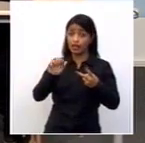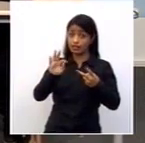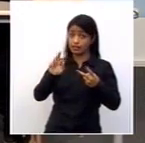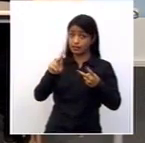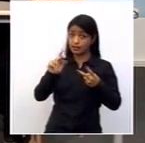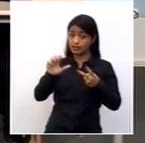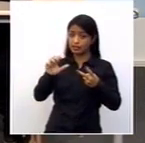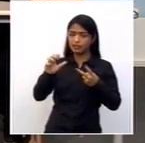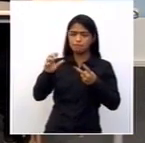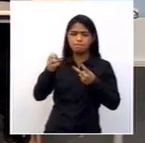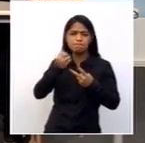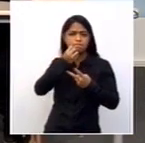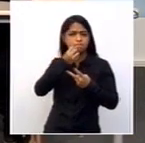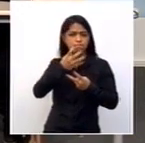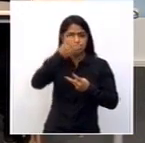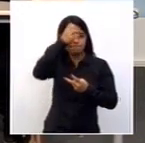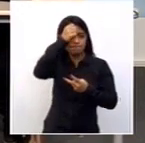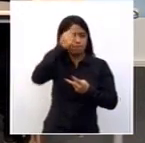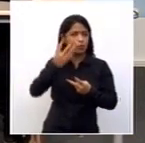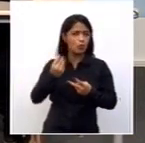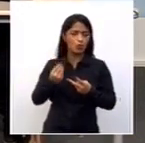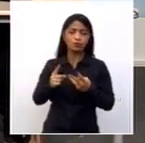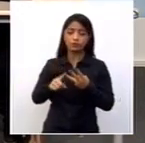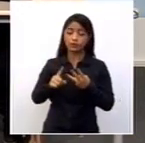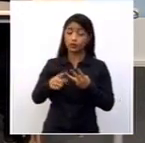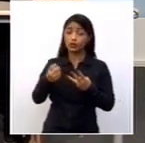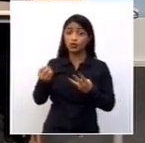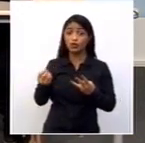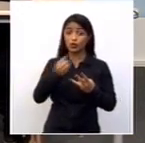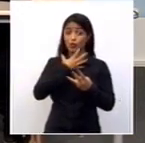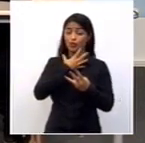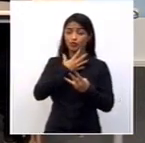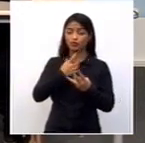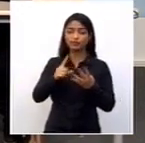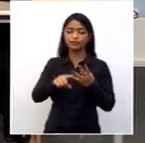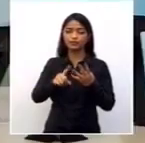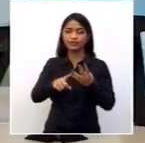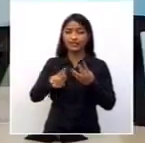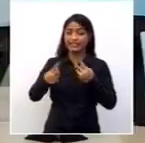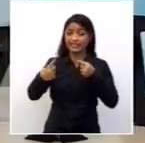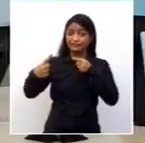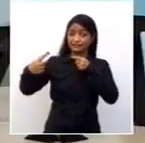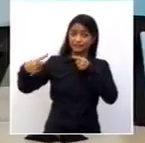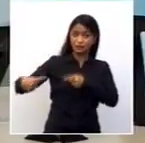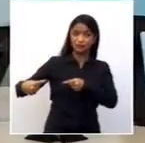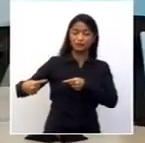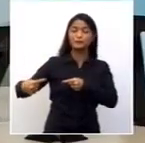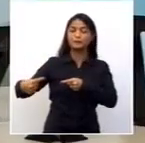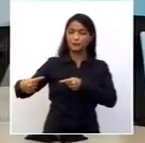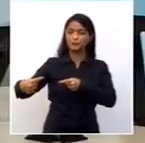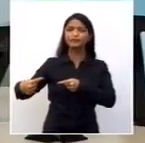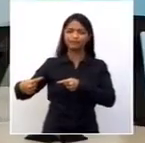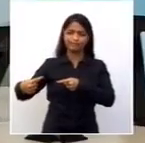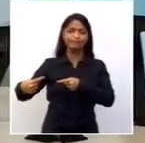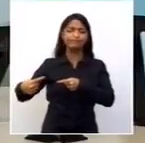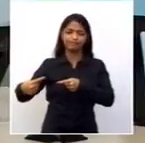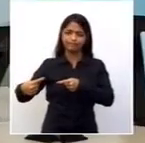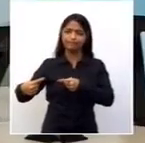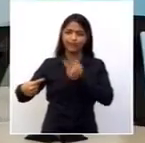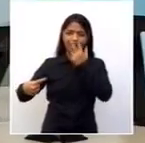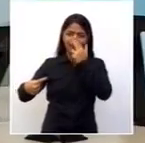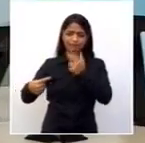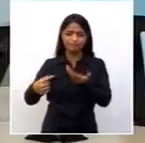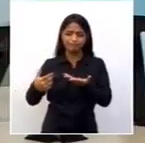produtiva, que foi inovadora. O adjetivo desafiador, sem dúvida, acredito que a